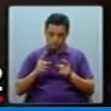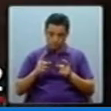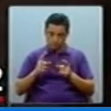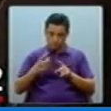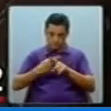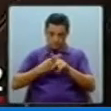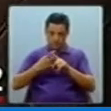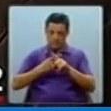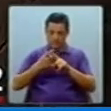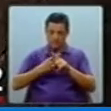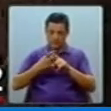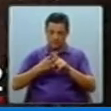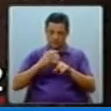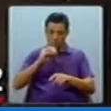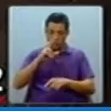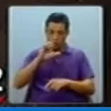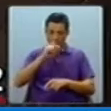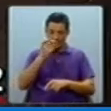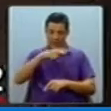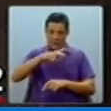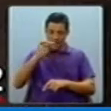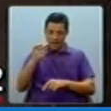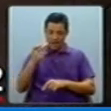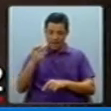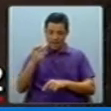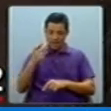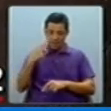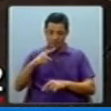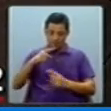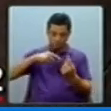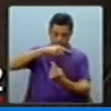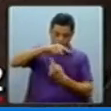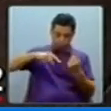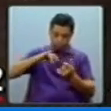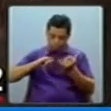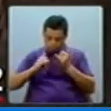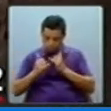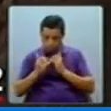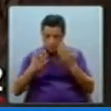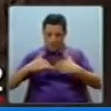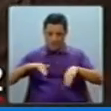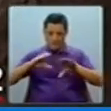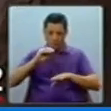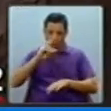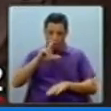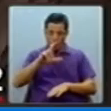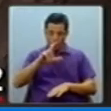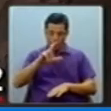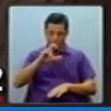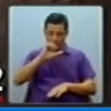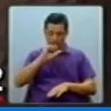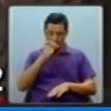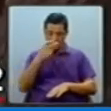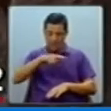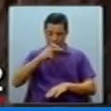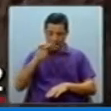curiosíssima, chamada Organa, que tem à sua volta outras crateras de impacto, mas esta Organa é particularmente extraordinária, porque quando